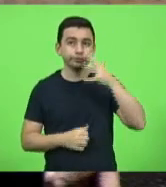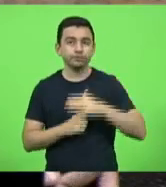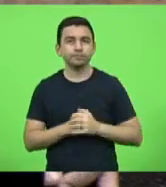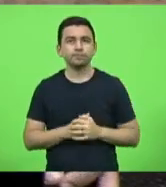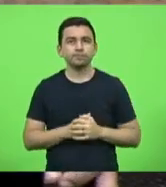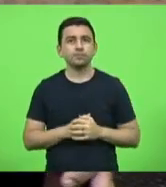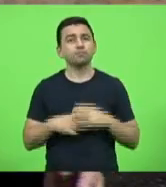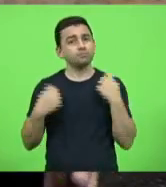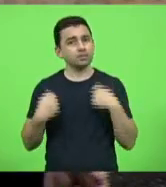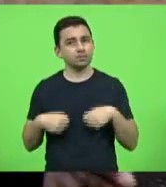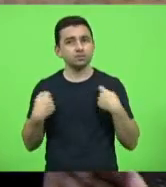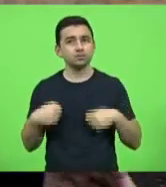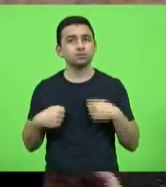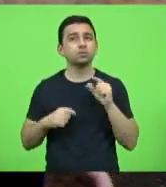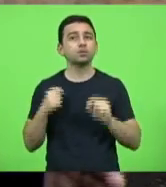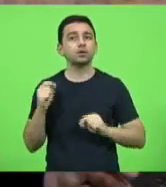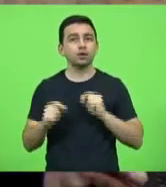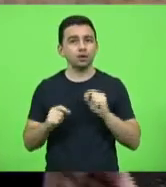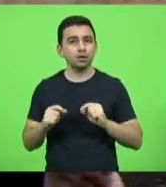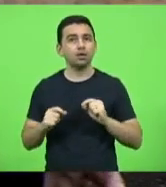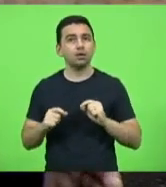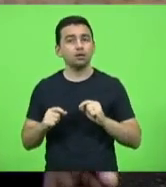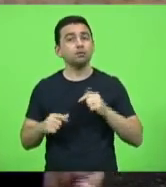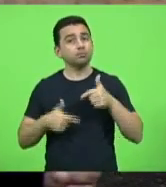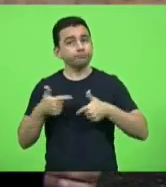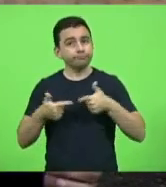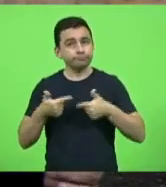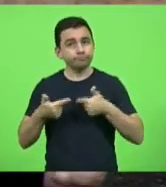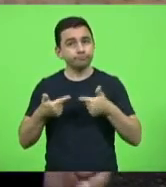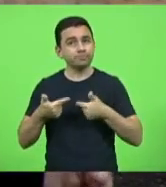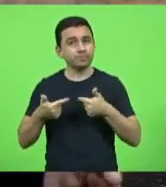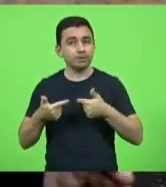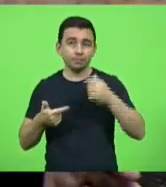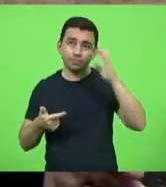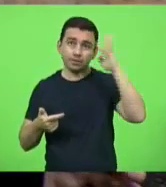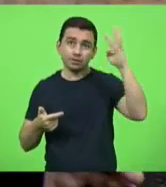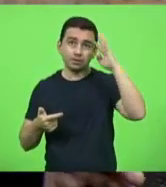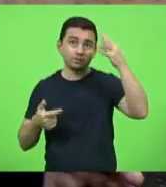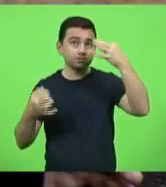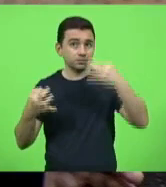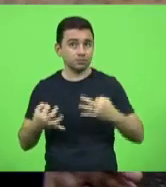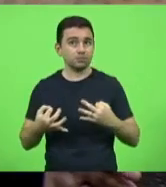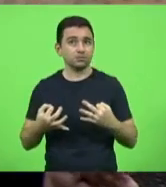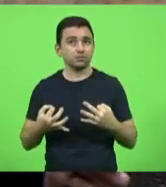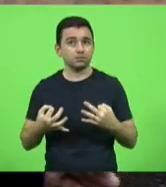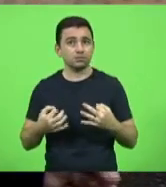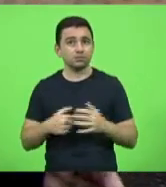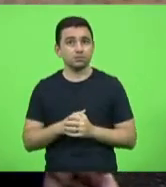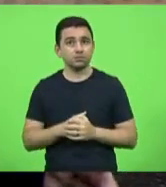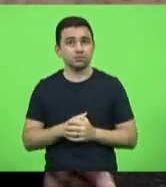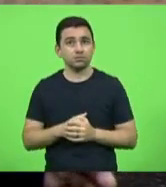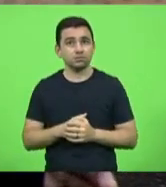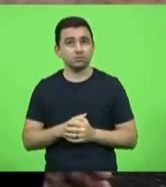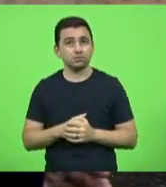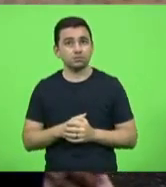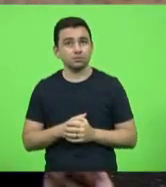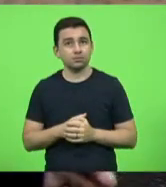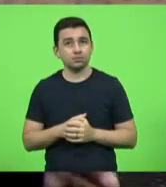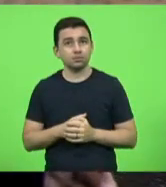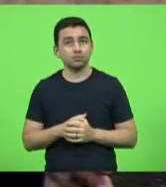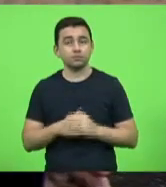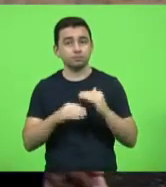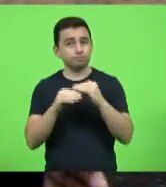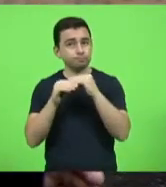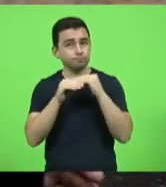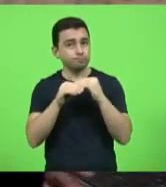ele tem que trabalhar dentro daquilo que ele acha que é correto, né? Mas ele tem que ser parelho com